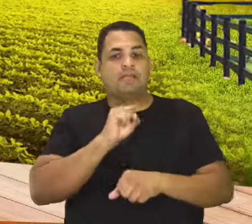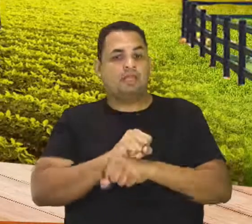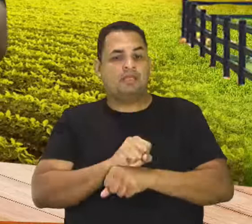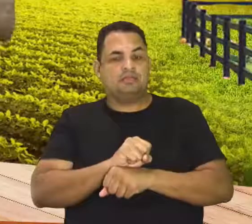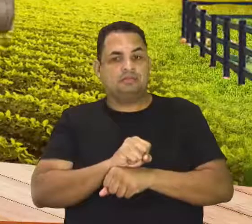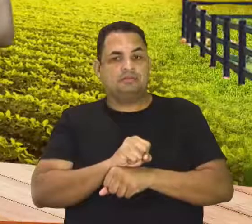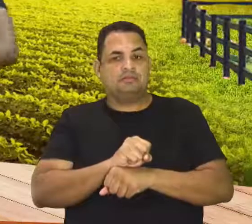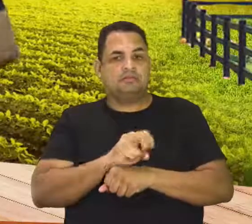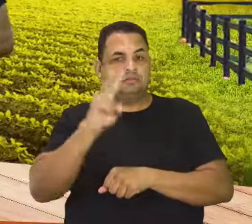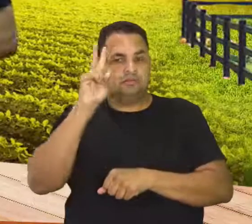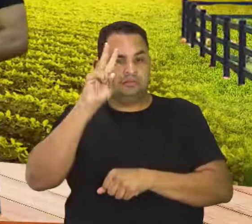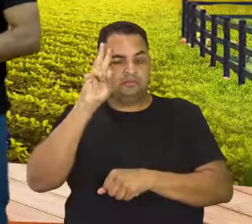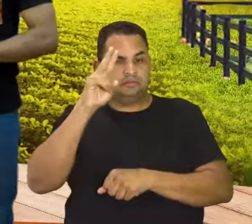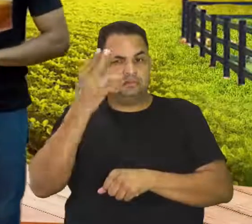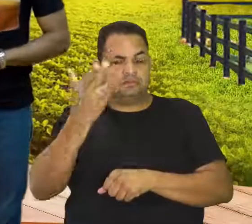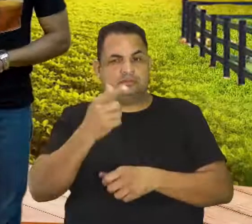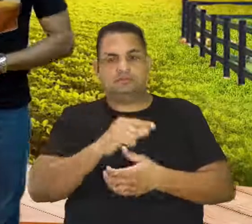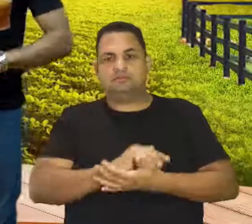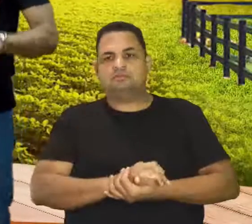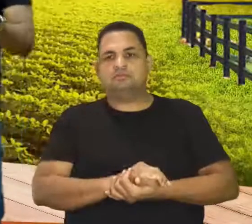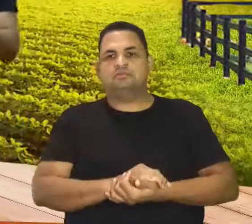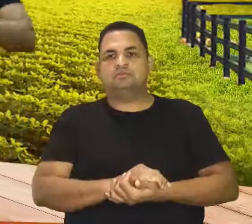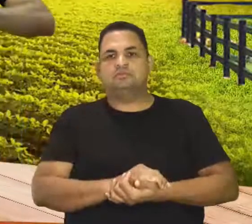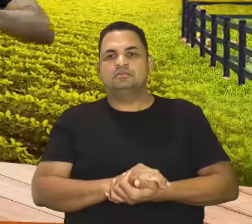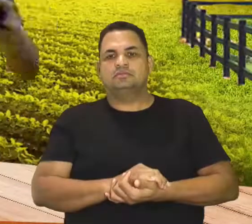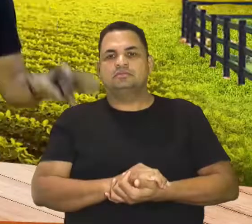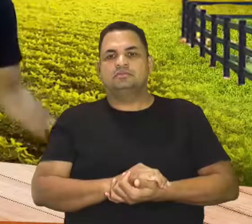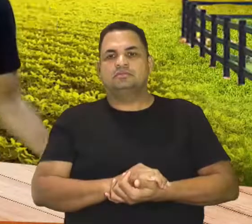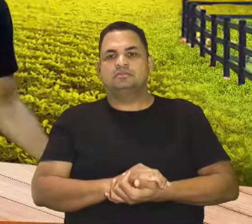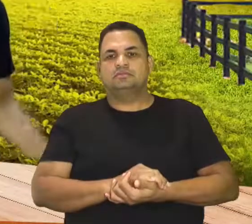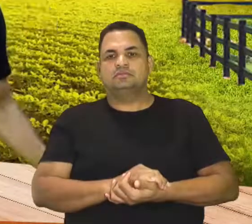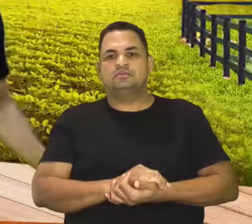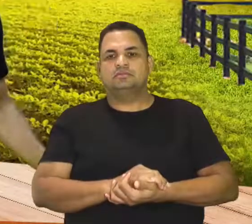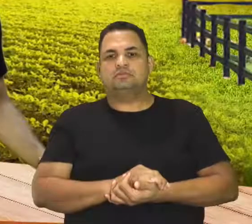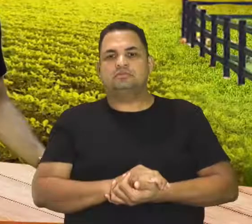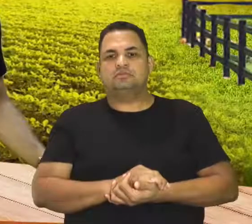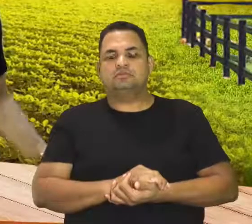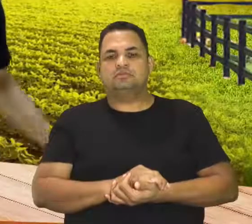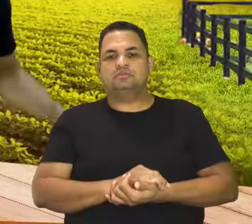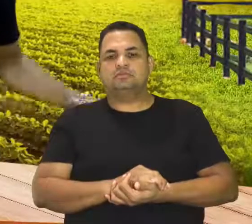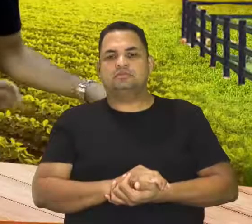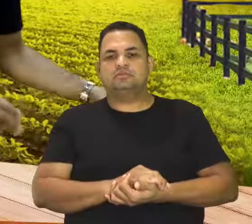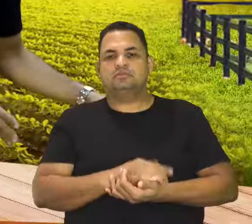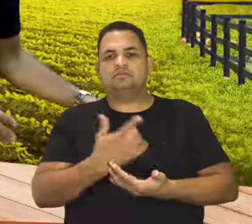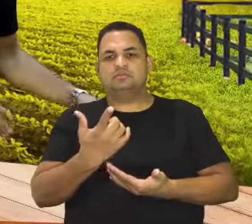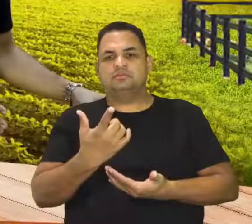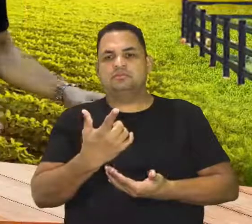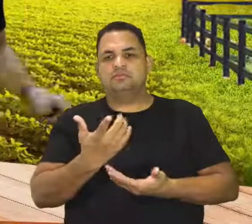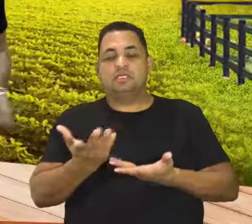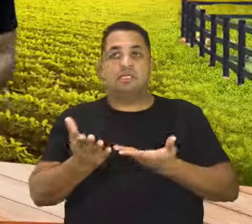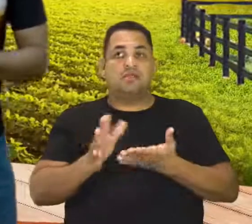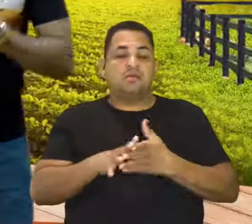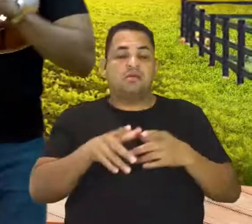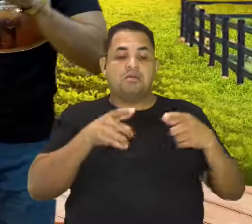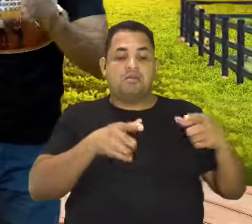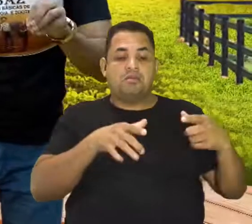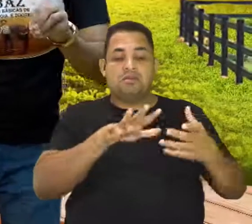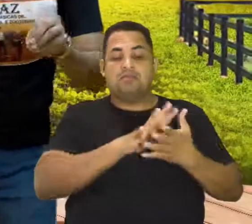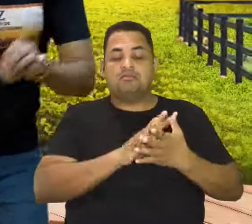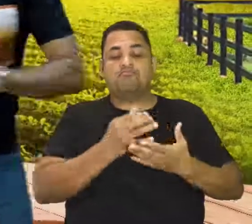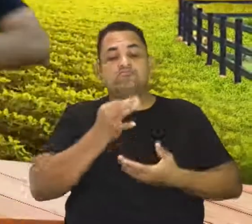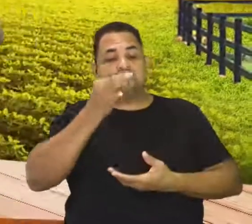hein? Lembra quando eu peguei e falei assim para vocês? Em determinado local deu certo esse processo